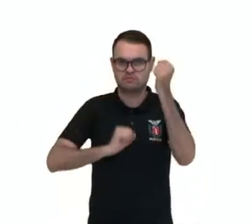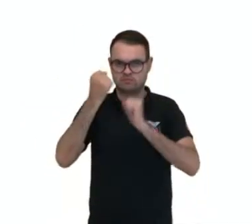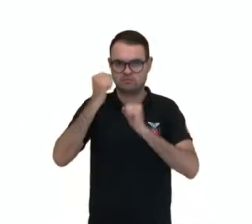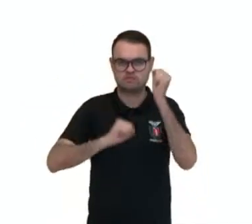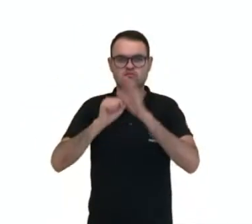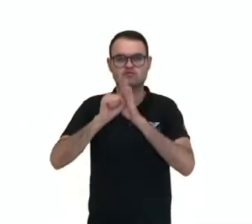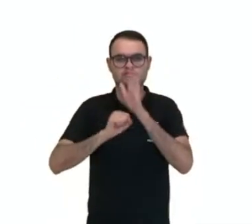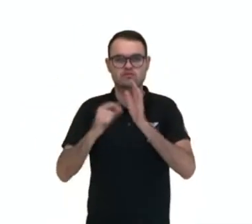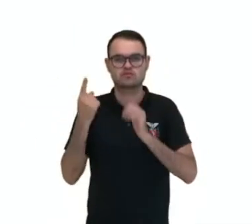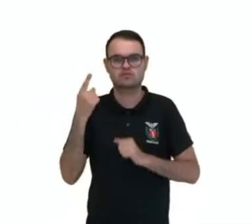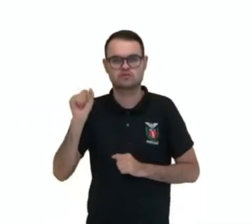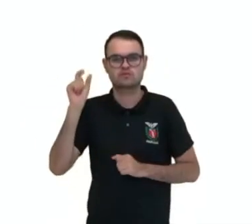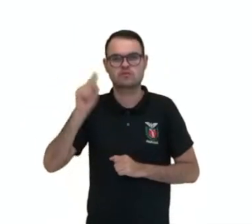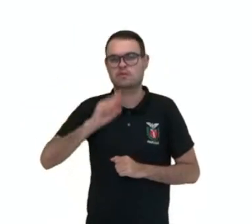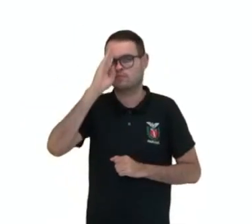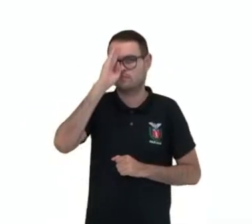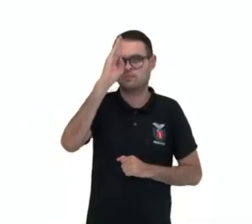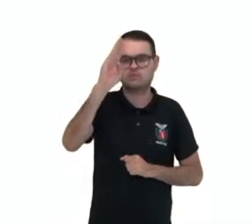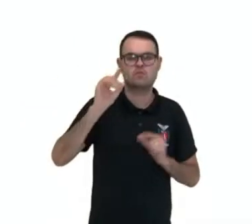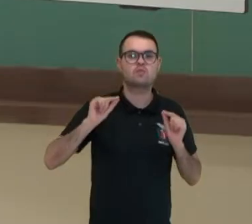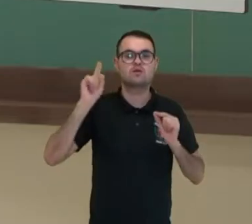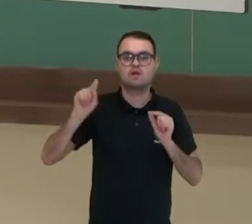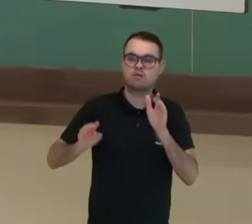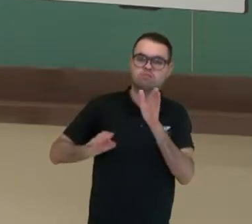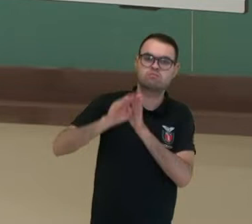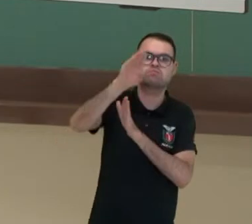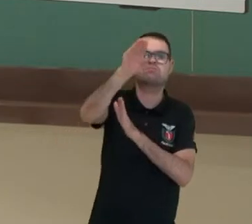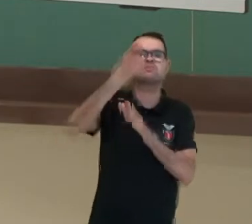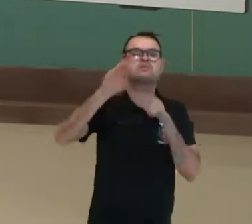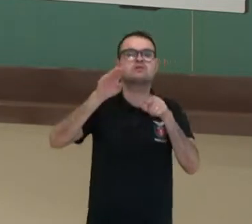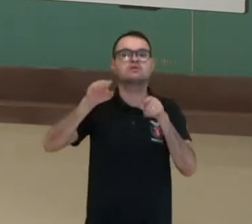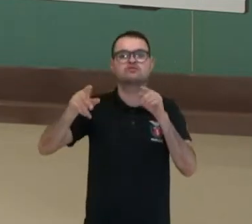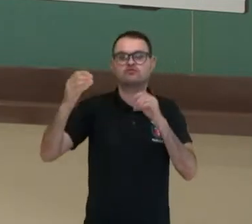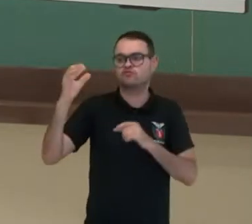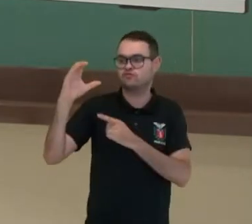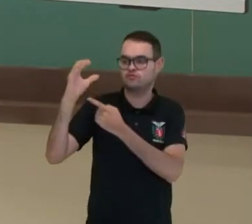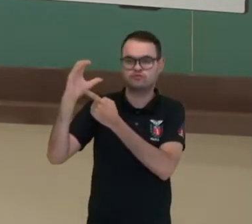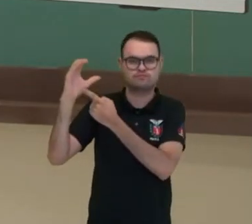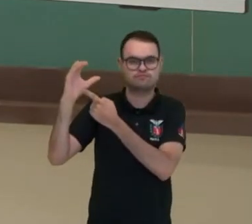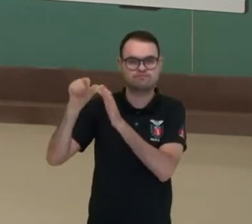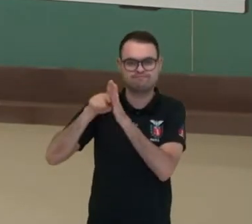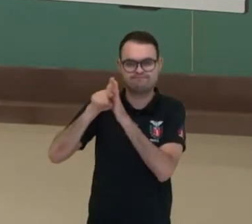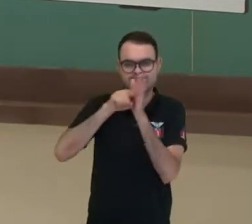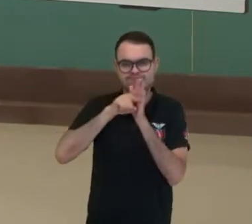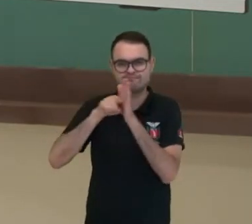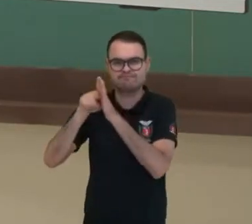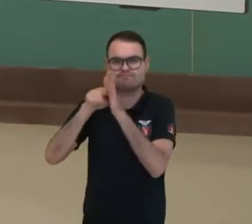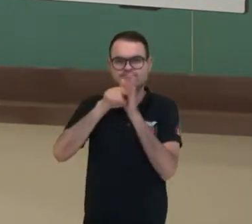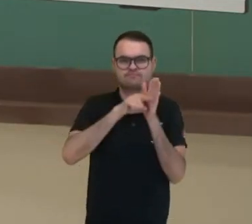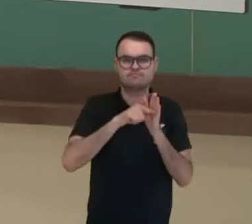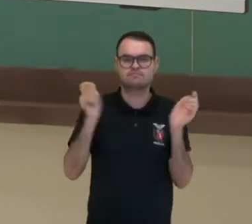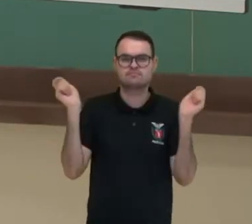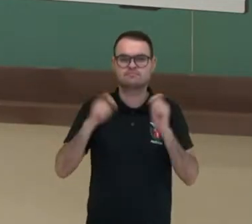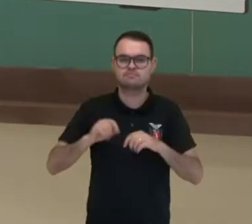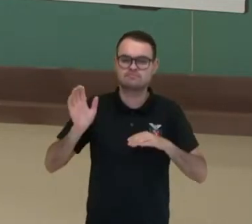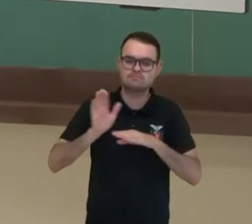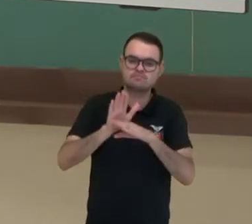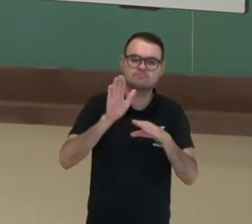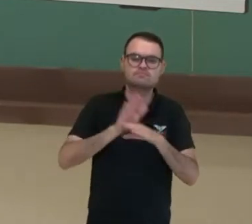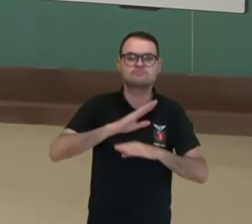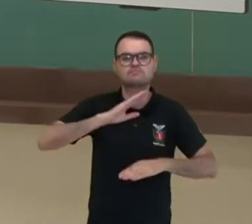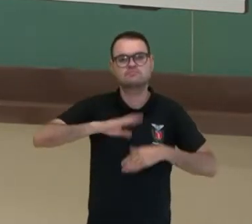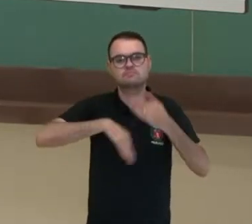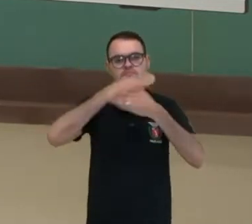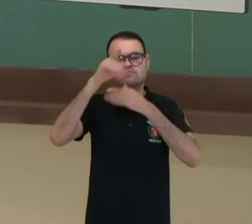XVIII estava principalmente o avanço da ciência. A ciência que possibilitou um relativo desenvolvimento